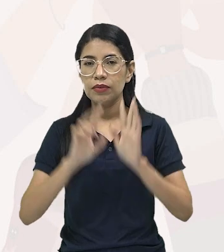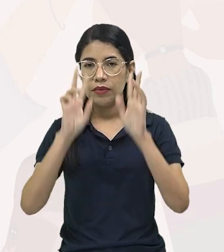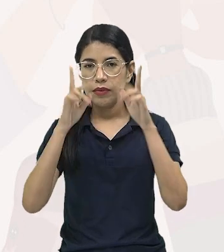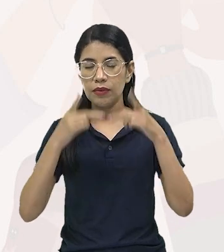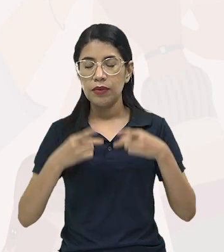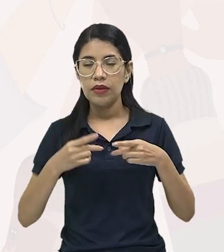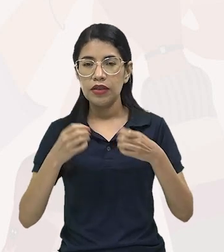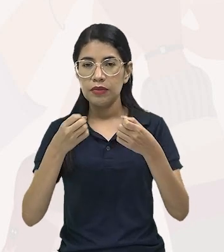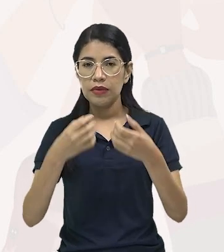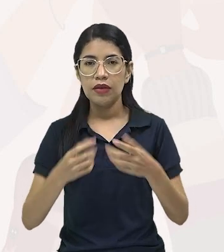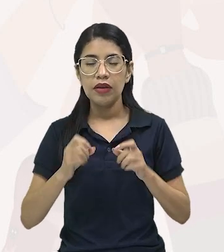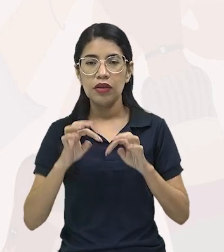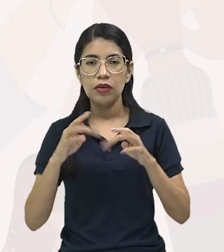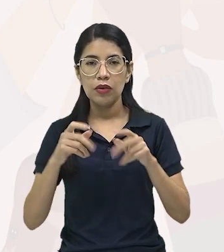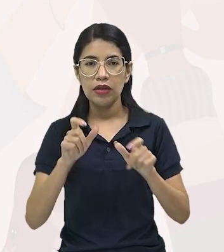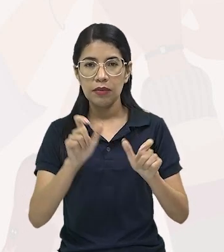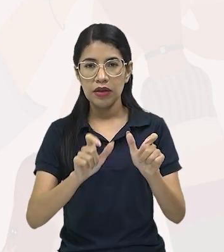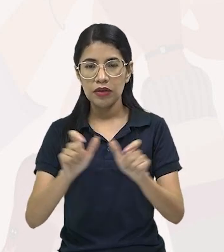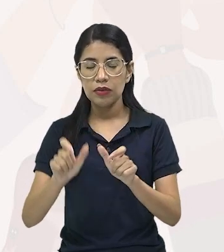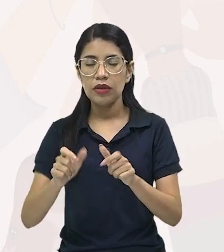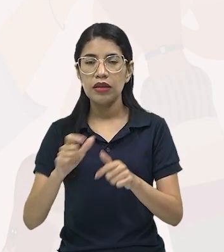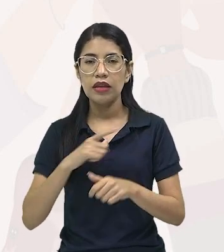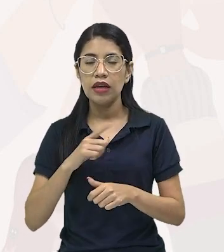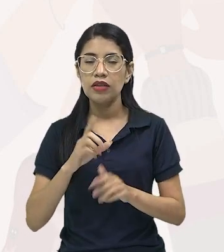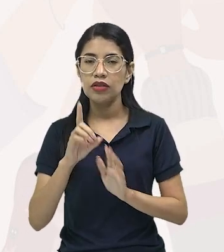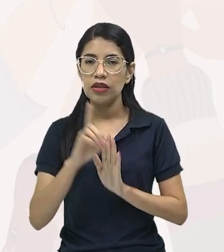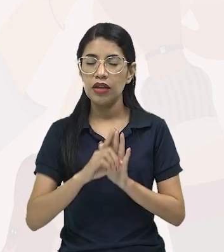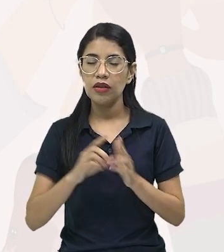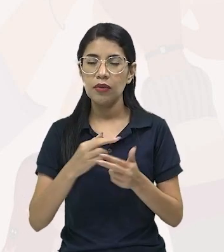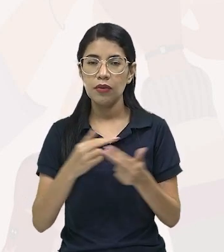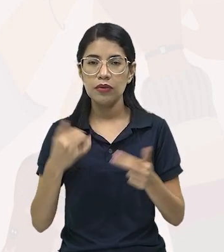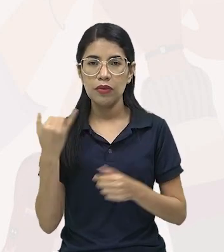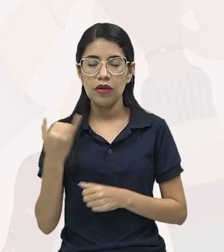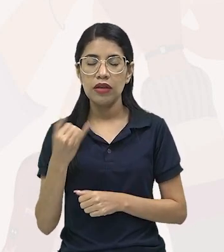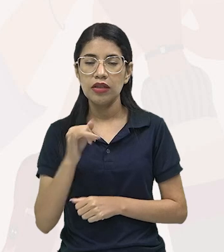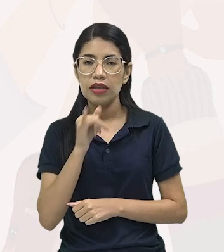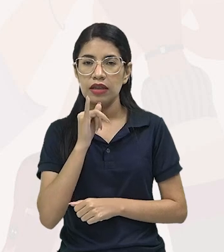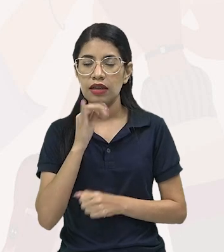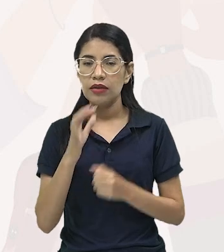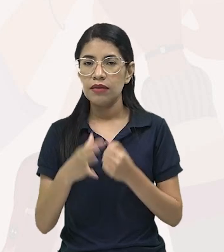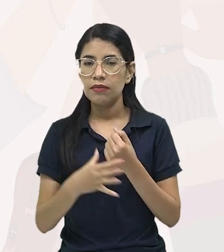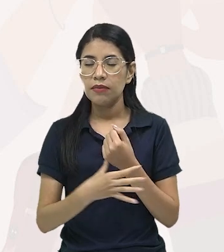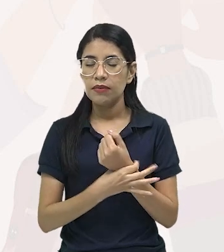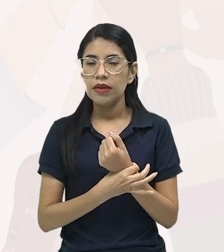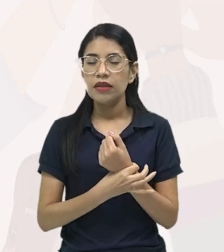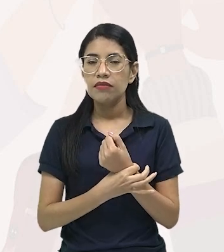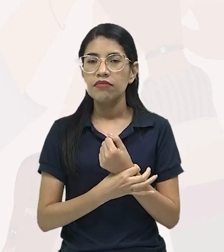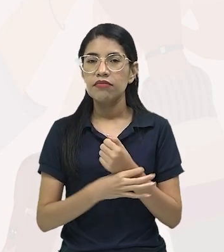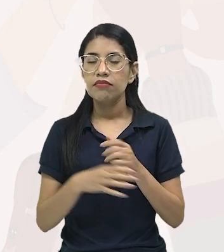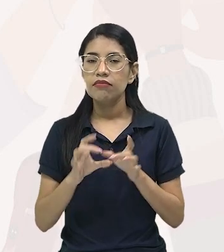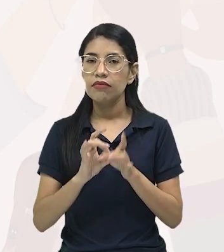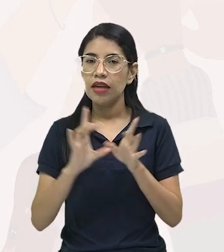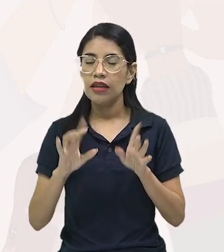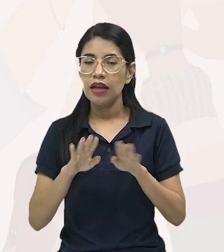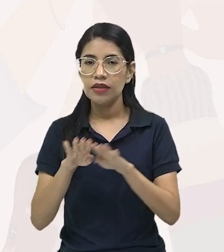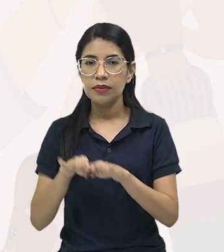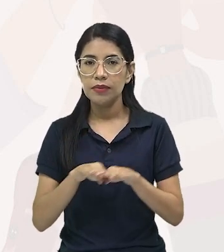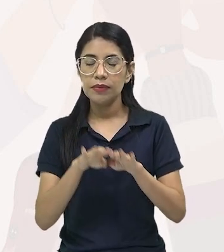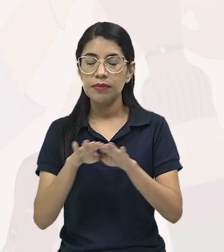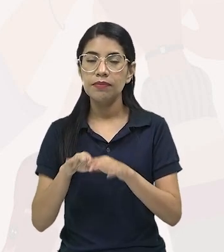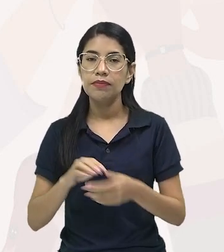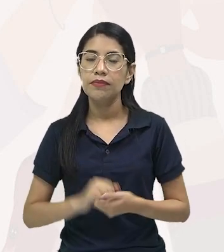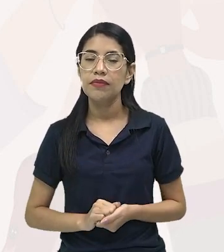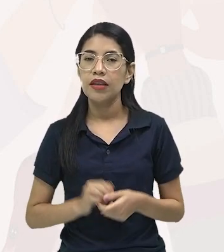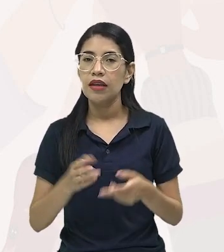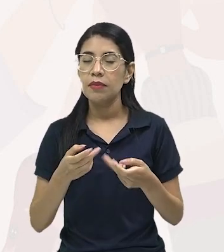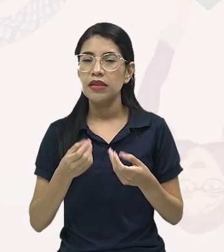que todas as pessoas têm direito a coisas importantes como liberdade, segurança e igualdade. Olha como vai ter essa